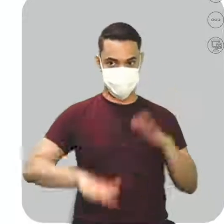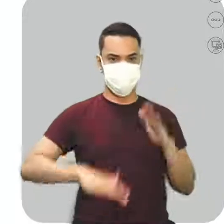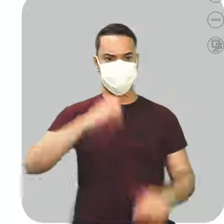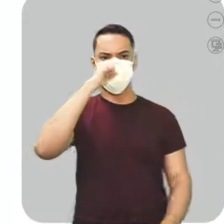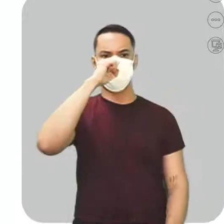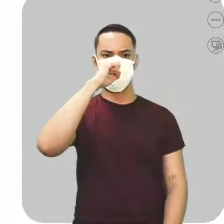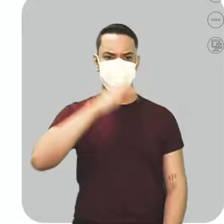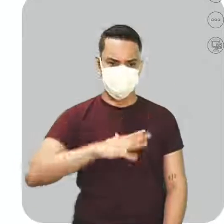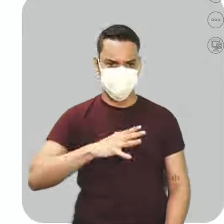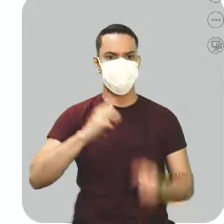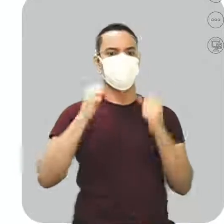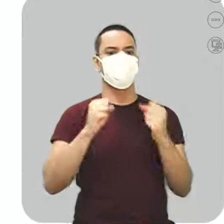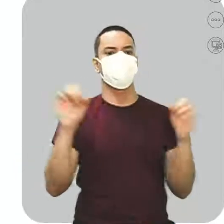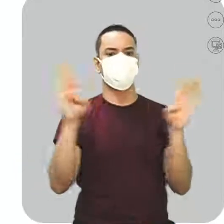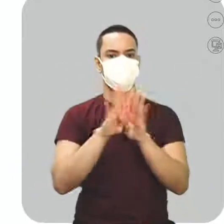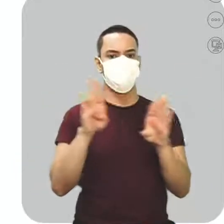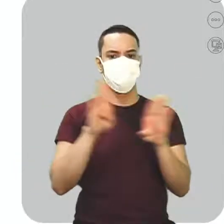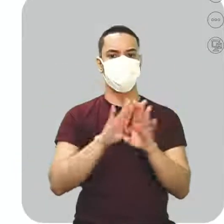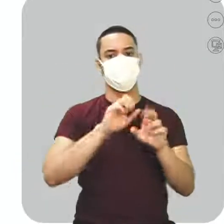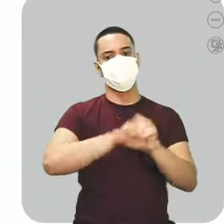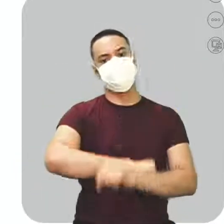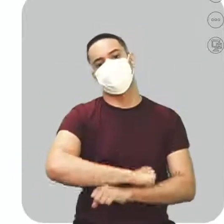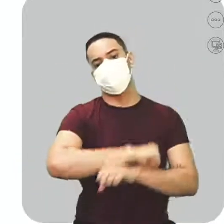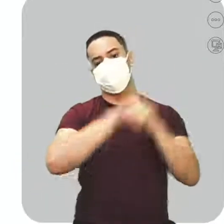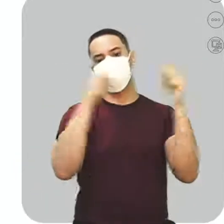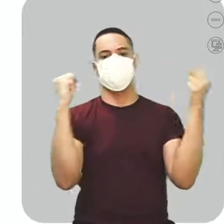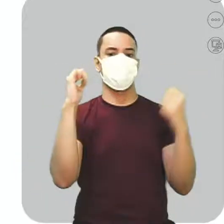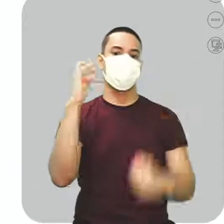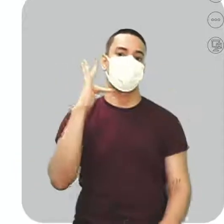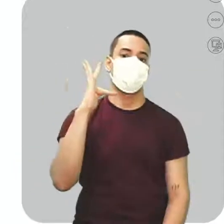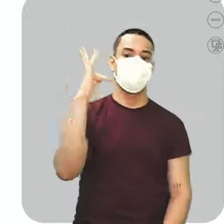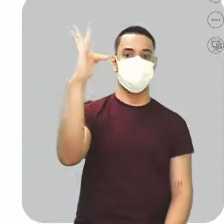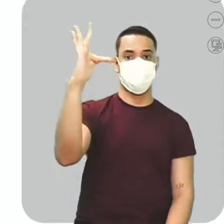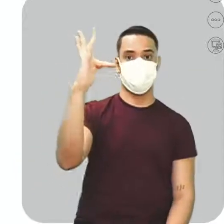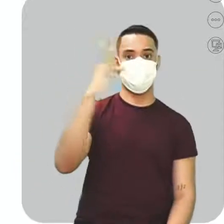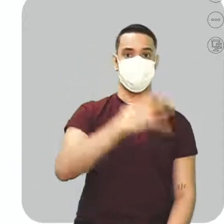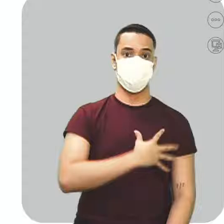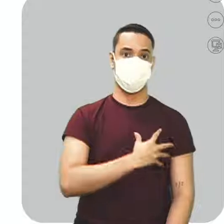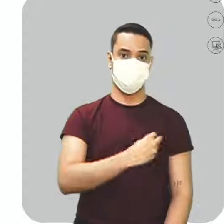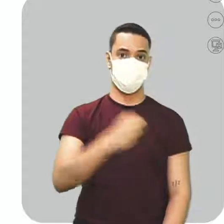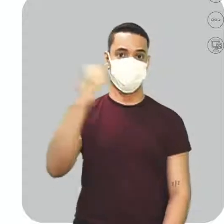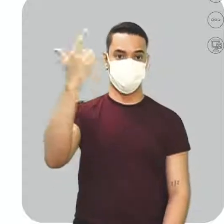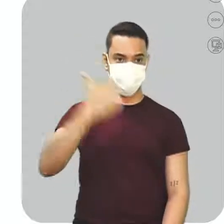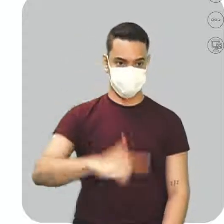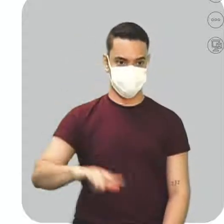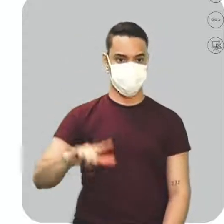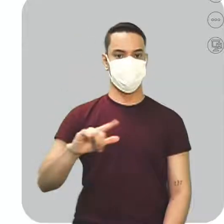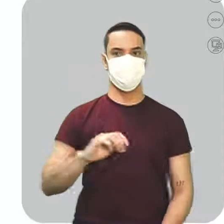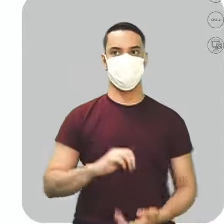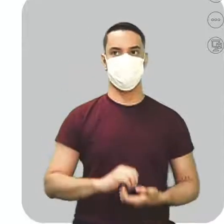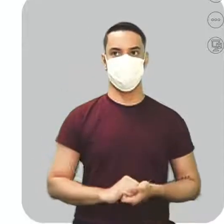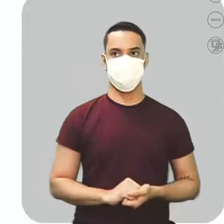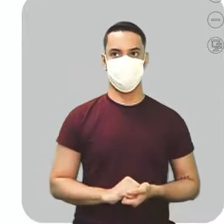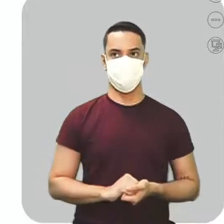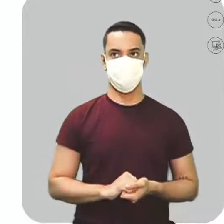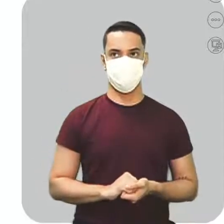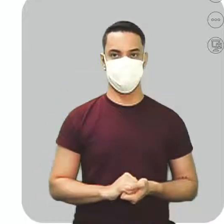agressividade, pode resultar em incapacidade de ter mais filho no